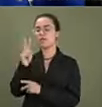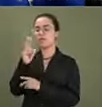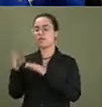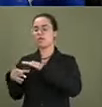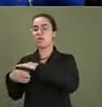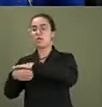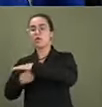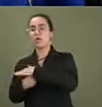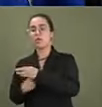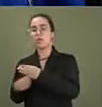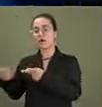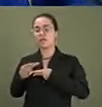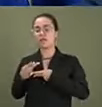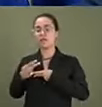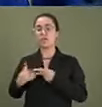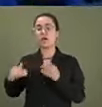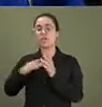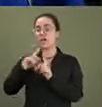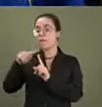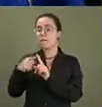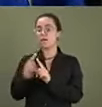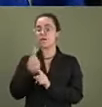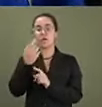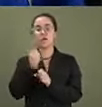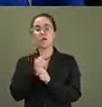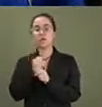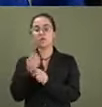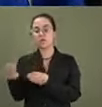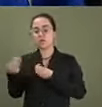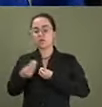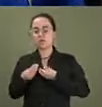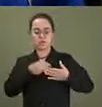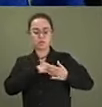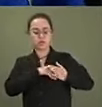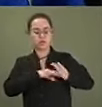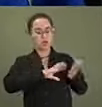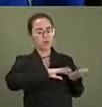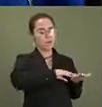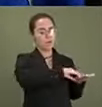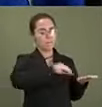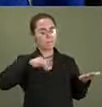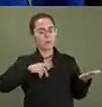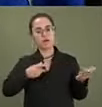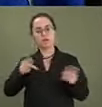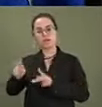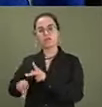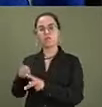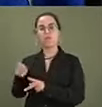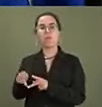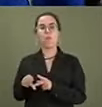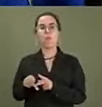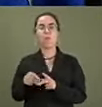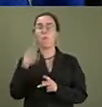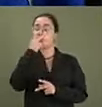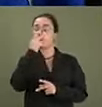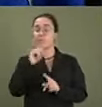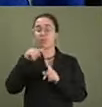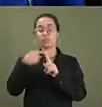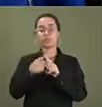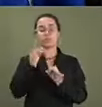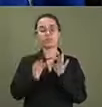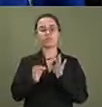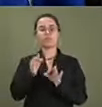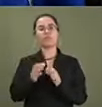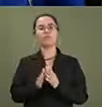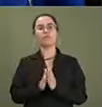fica aí um ano um ano e meio até dois anos até mais recebendo dinheiro do povo do povo então acho que é mais que justo que eu tô